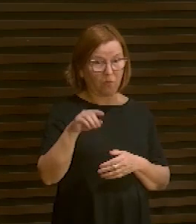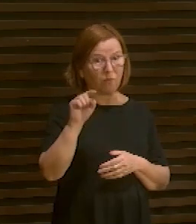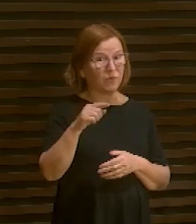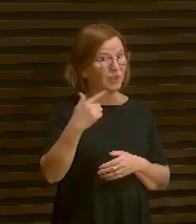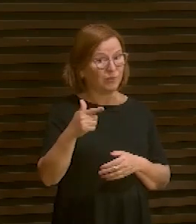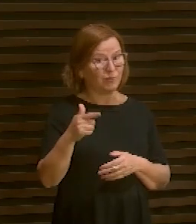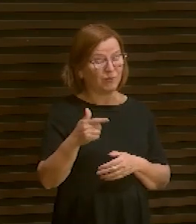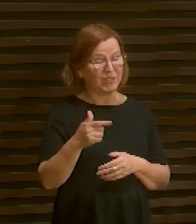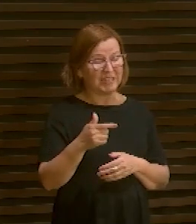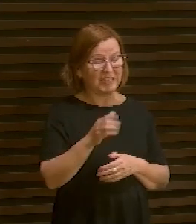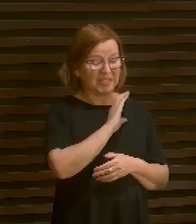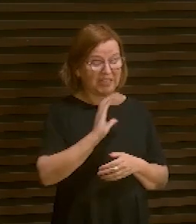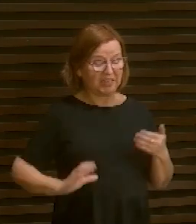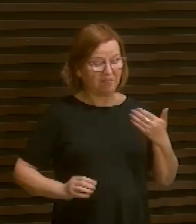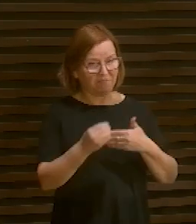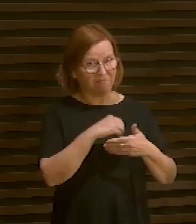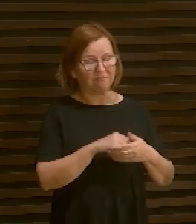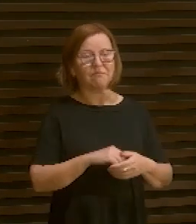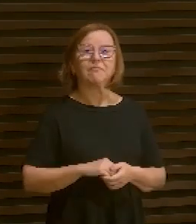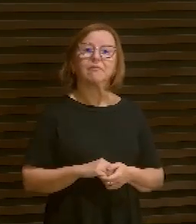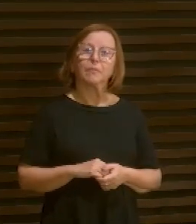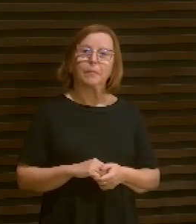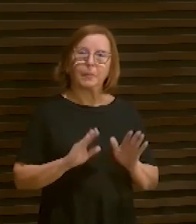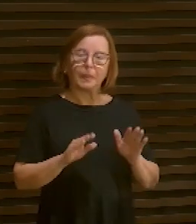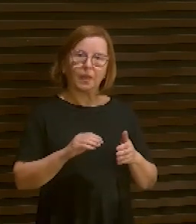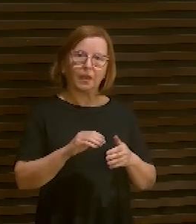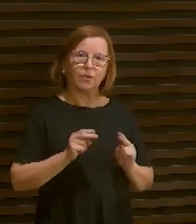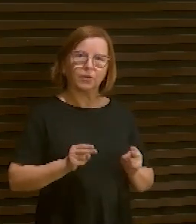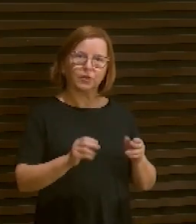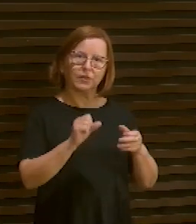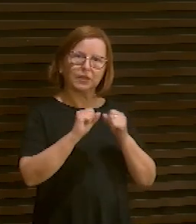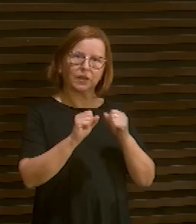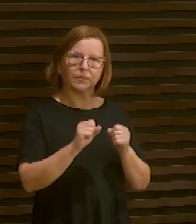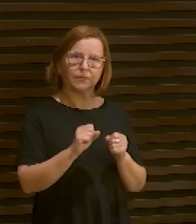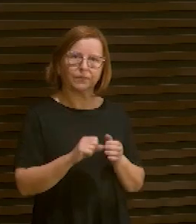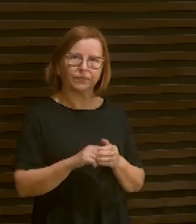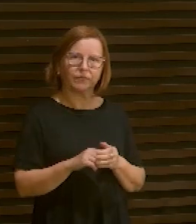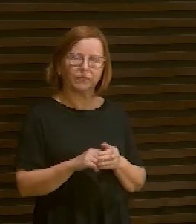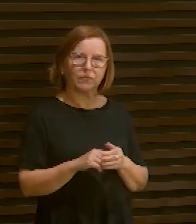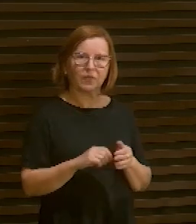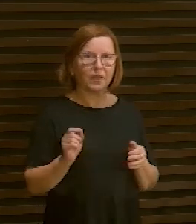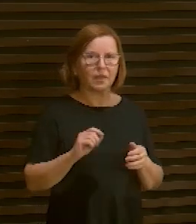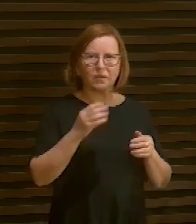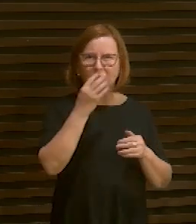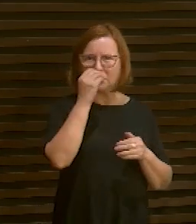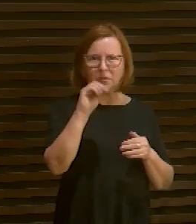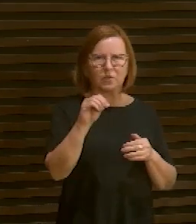Então vamos lá. Ele diz mais: pois não desprezou